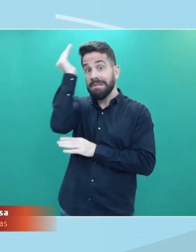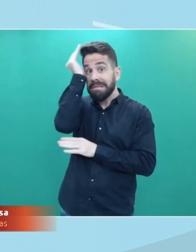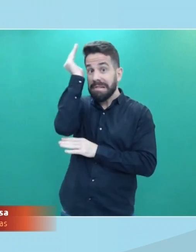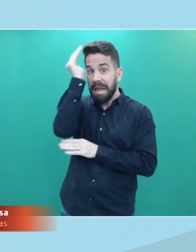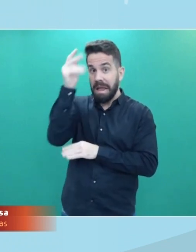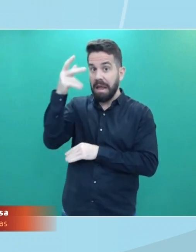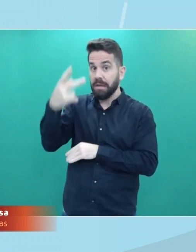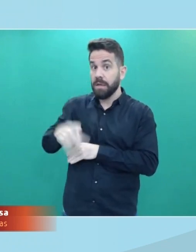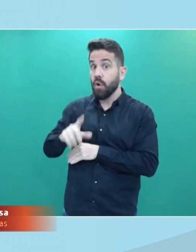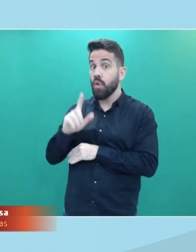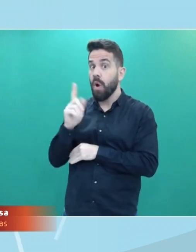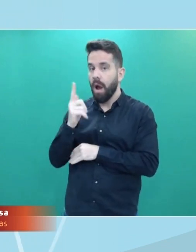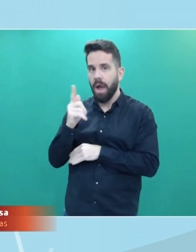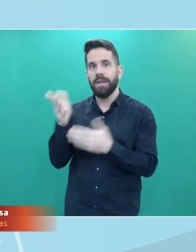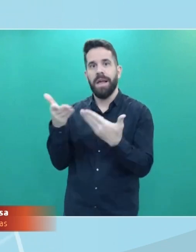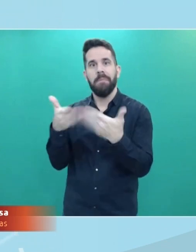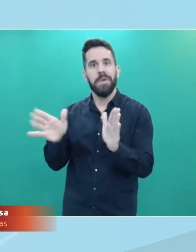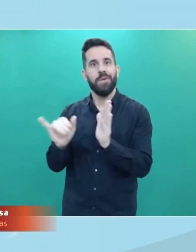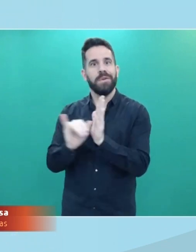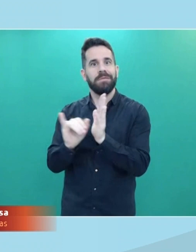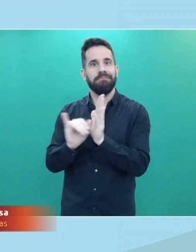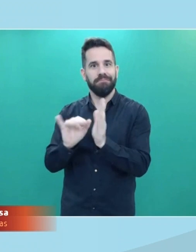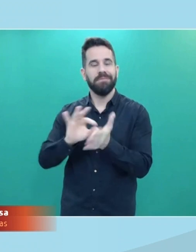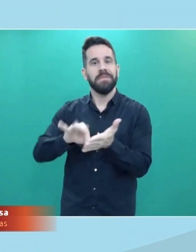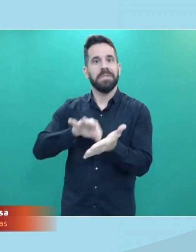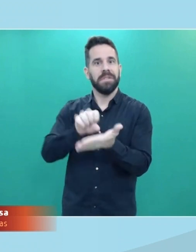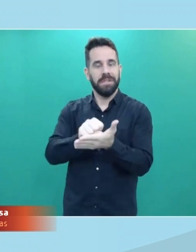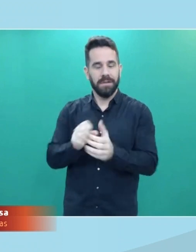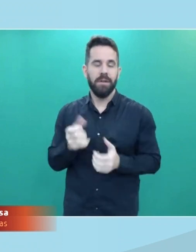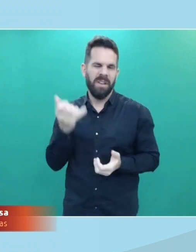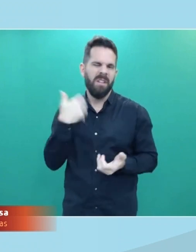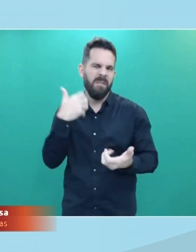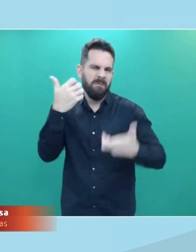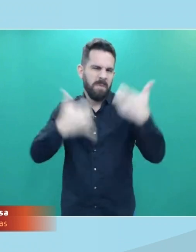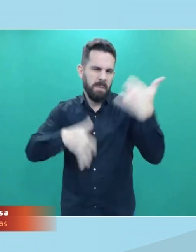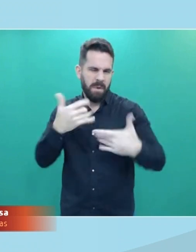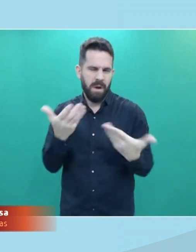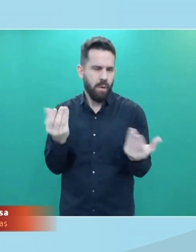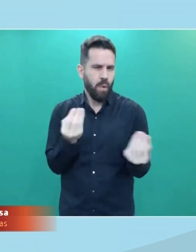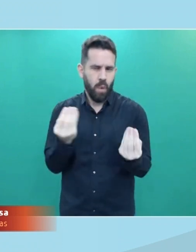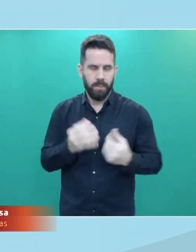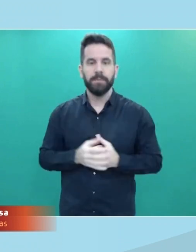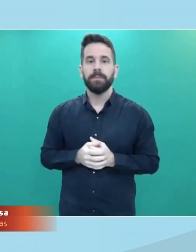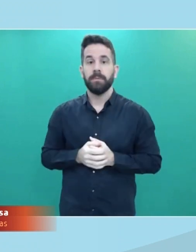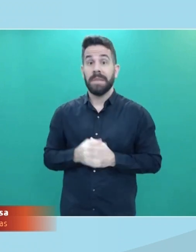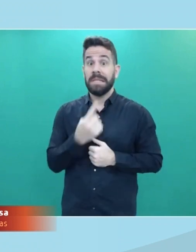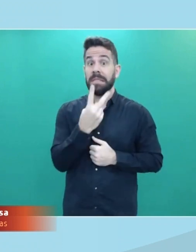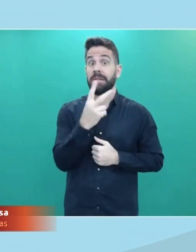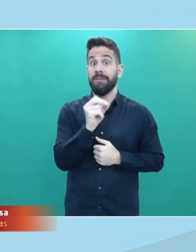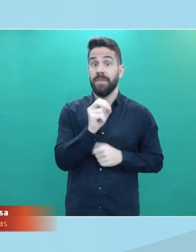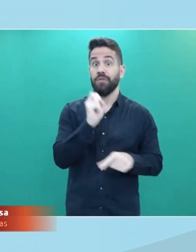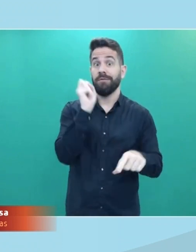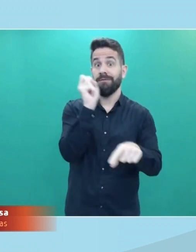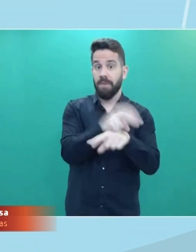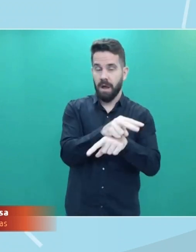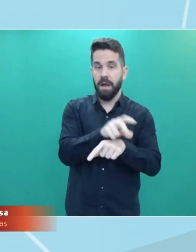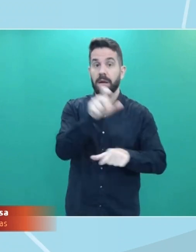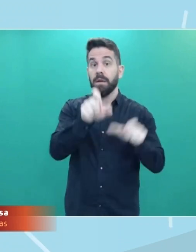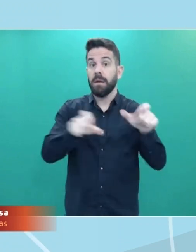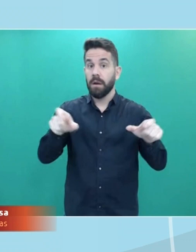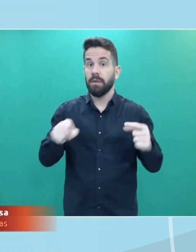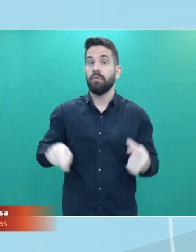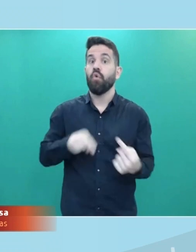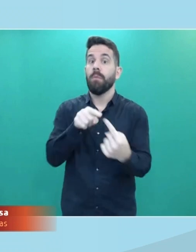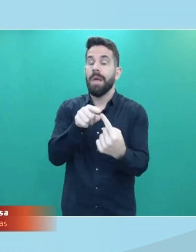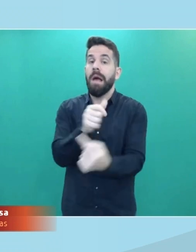mais informações sobre essas inscrições agora. São 120 vagas para estudantes e